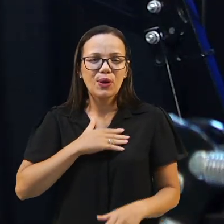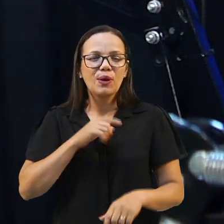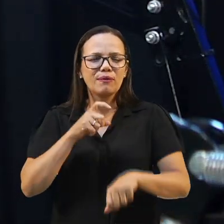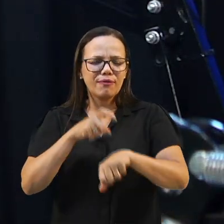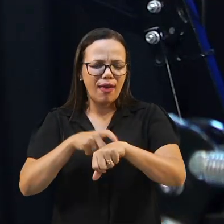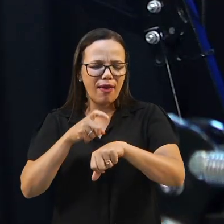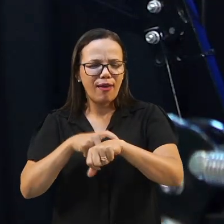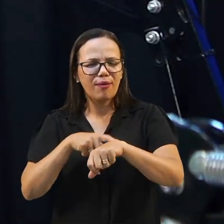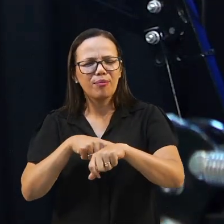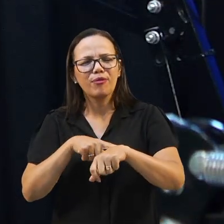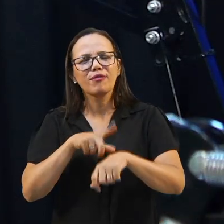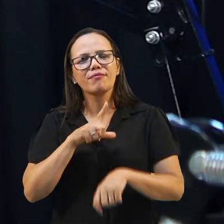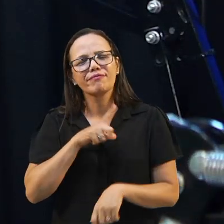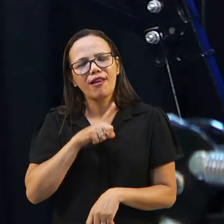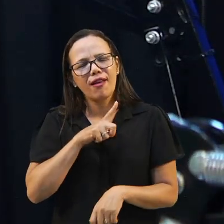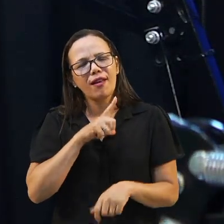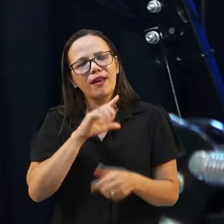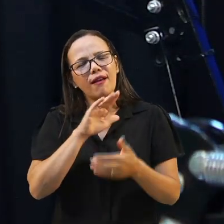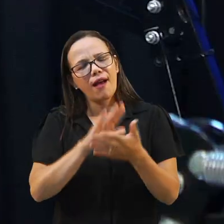tempo